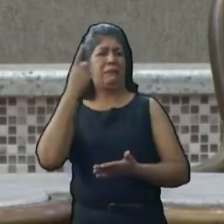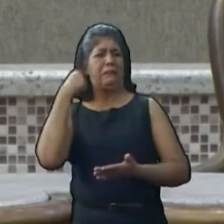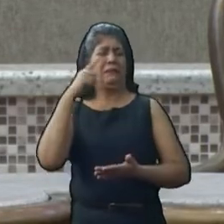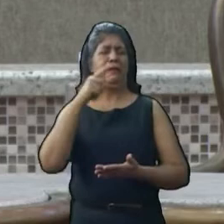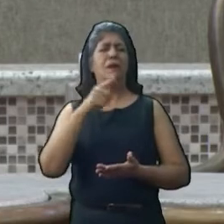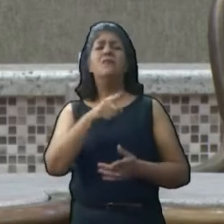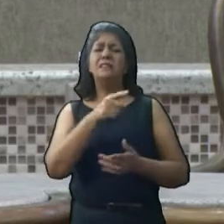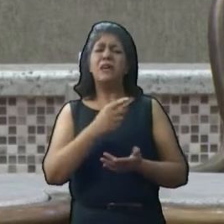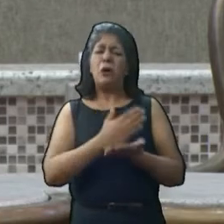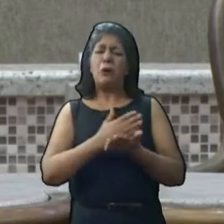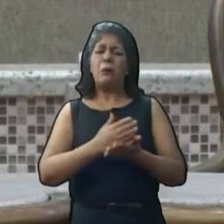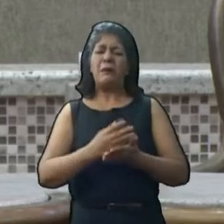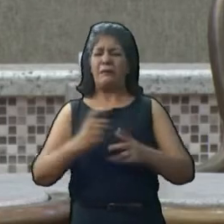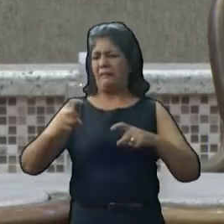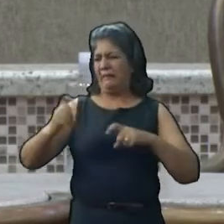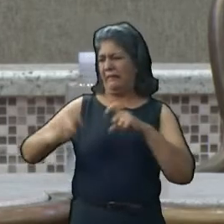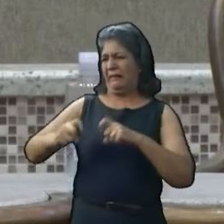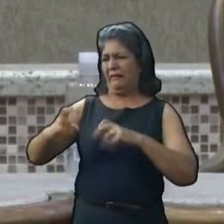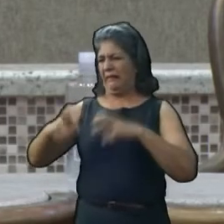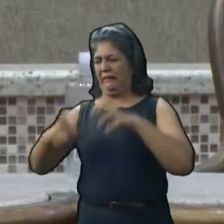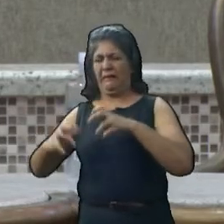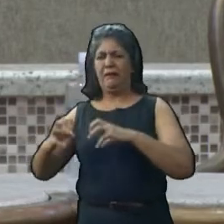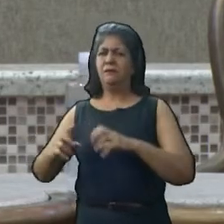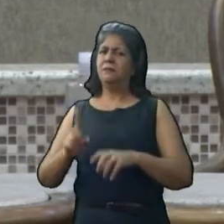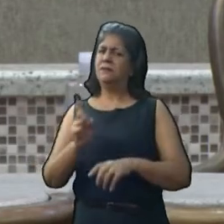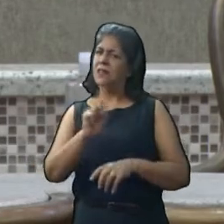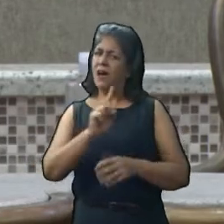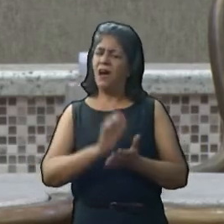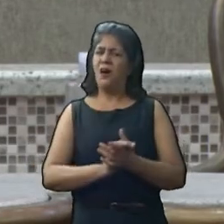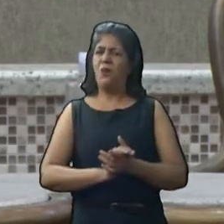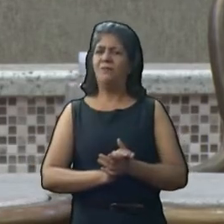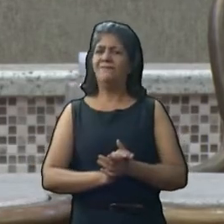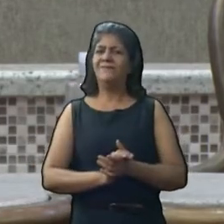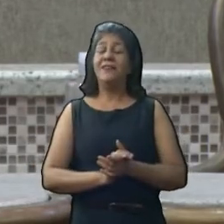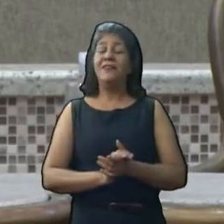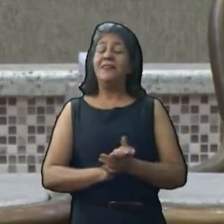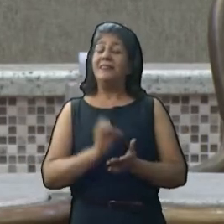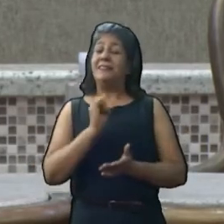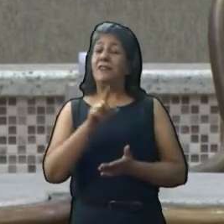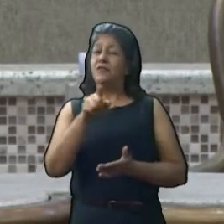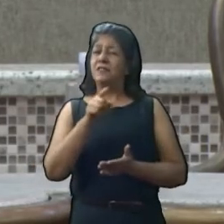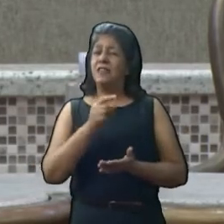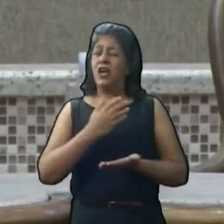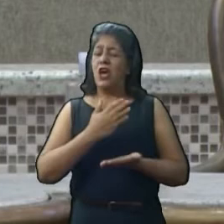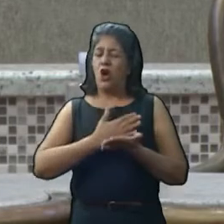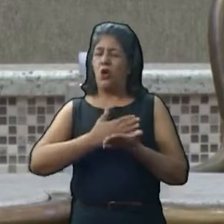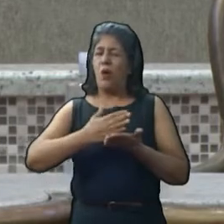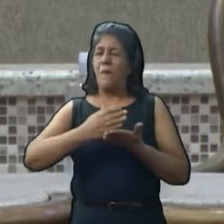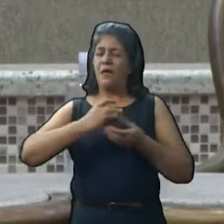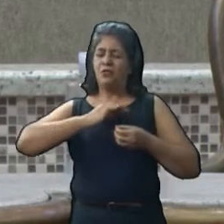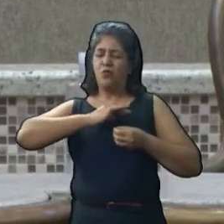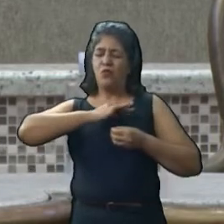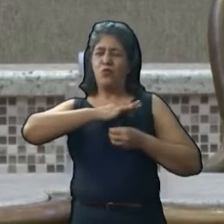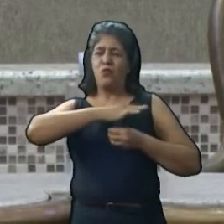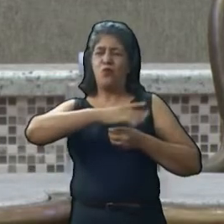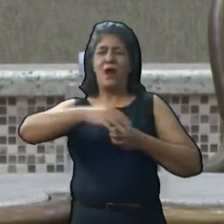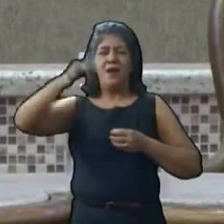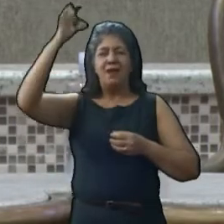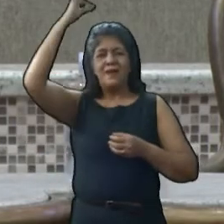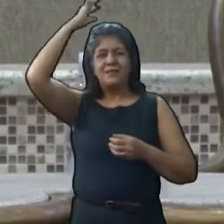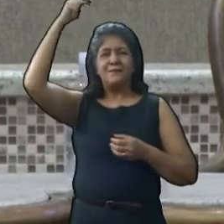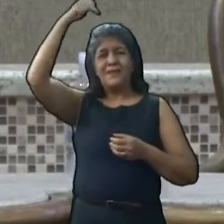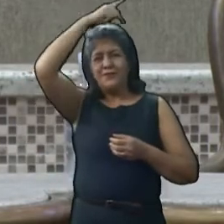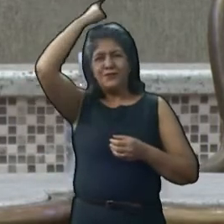santo parece haver uma semelhança superficial entre essa embriaguez que as pessoas